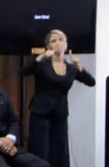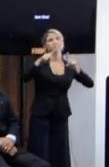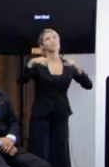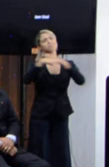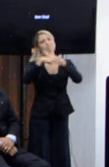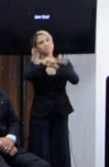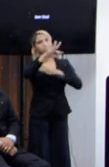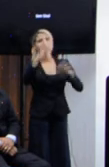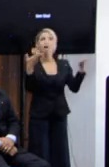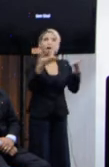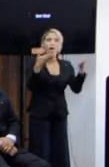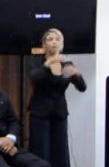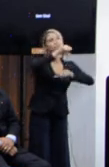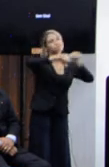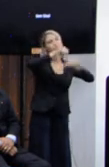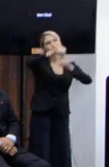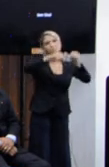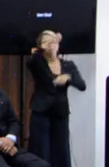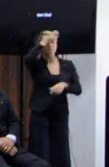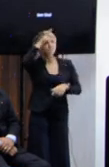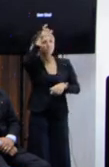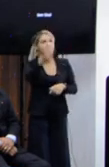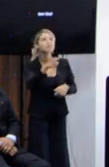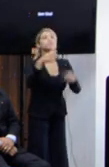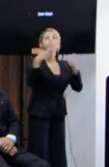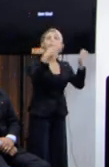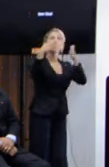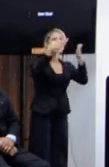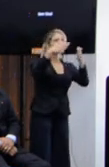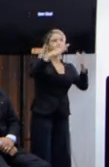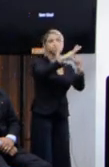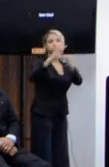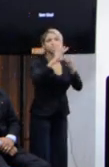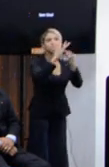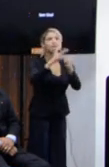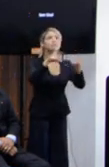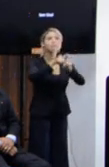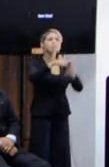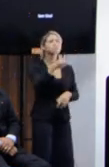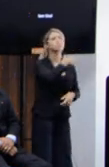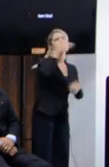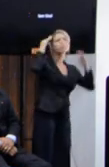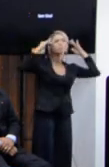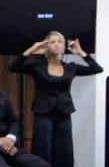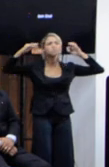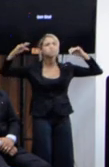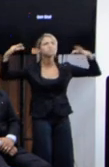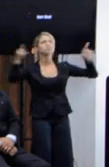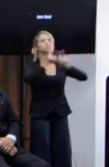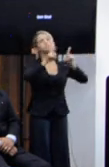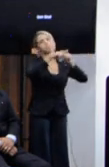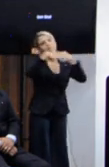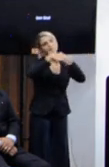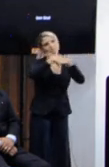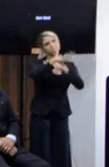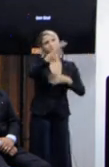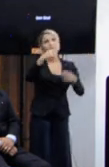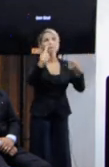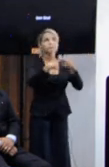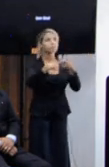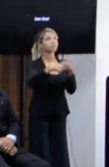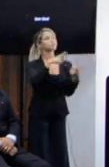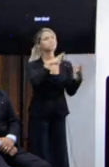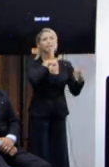momento de parceria e um momento de novos sonhos para a nossa cidade. Porque, de fato, Mar